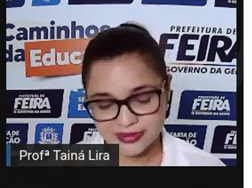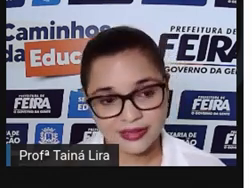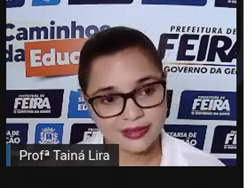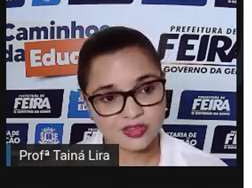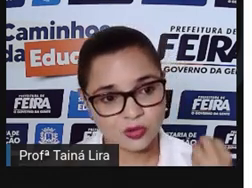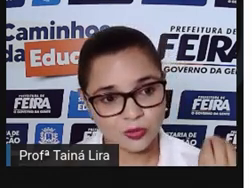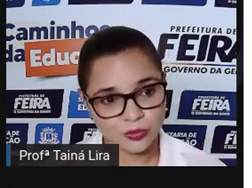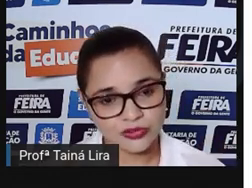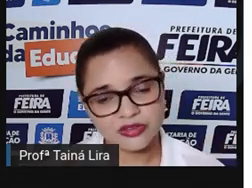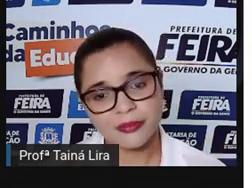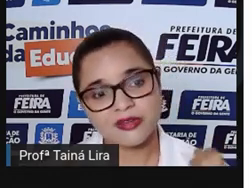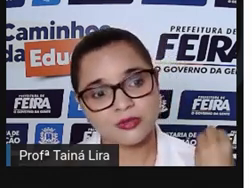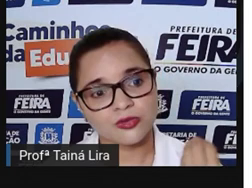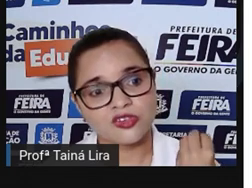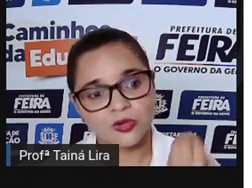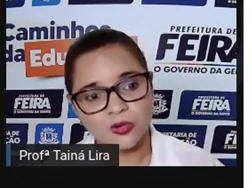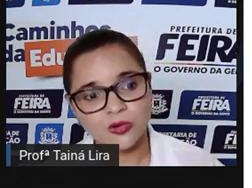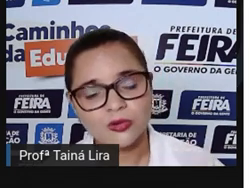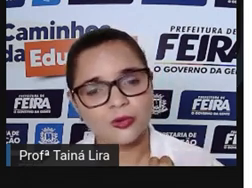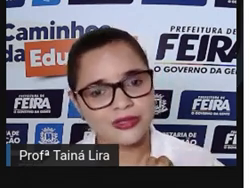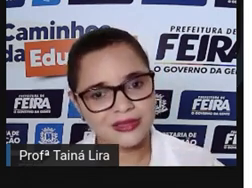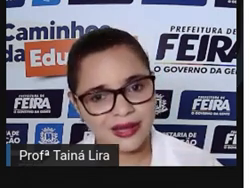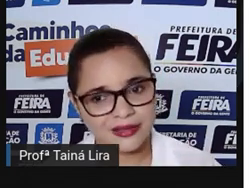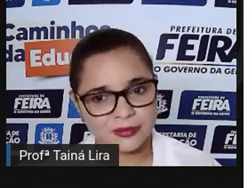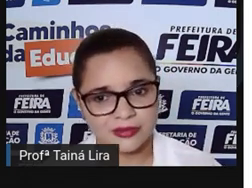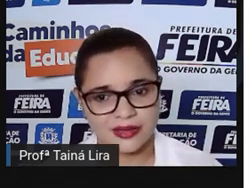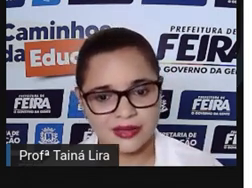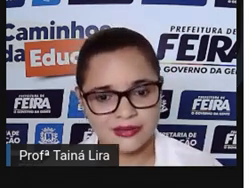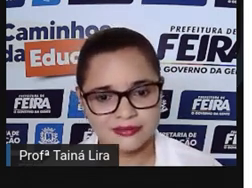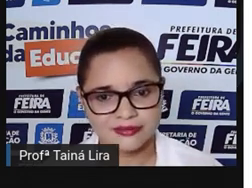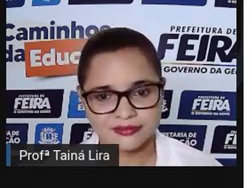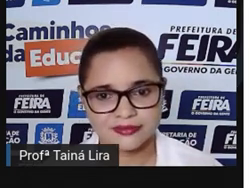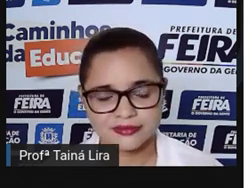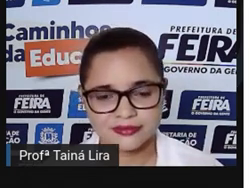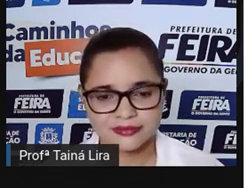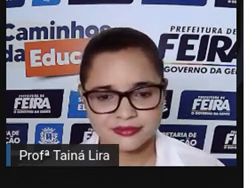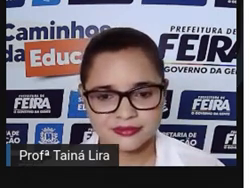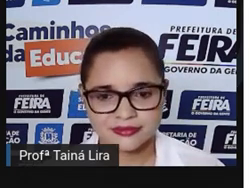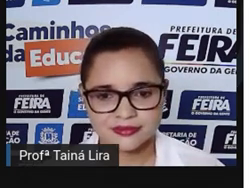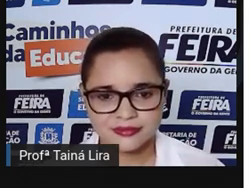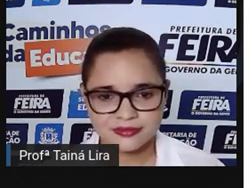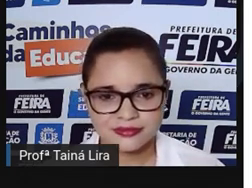da internet. Use, mas use com cuidado, tá?